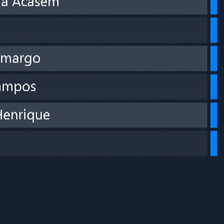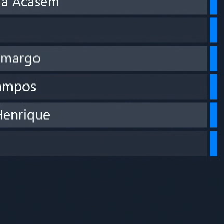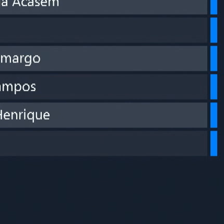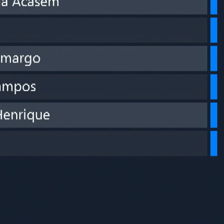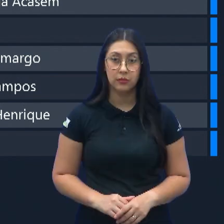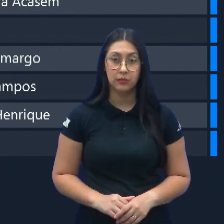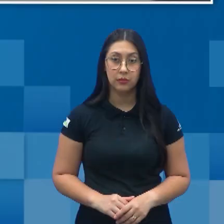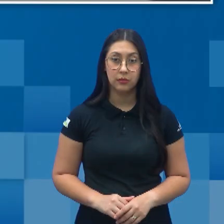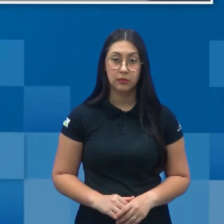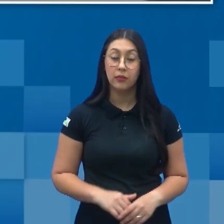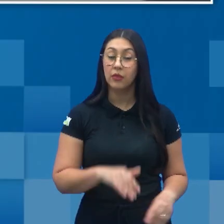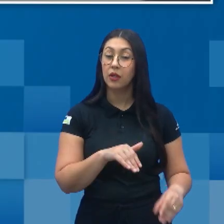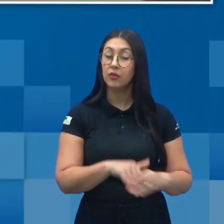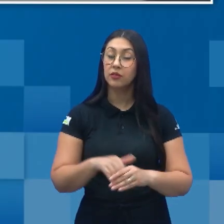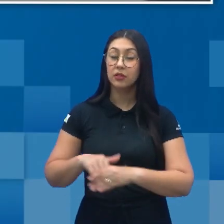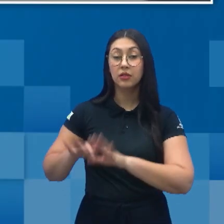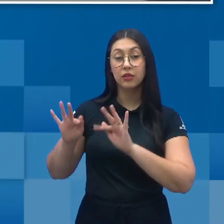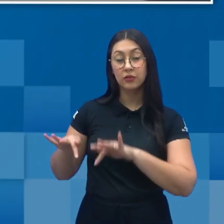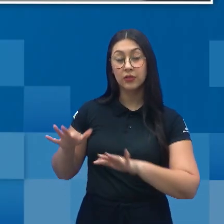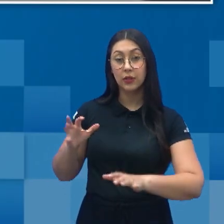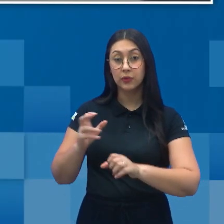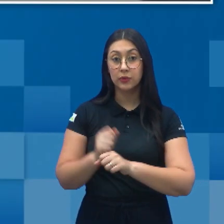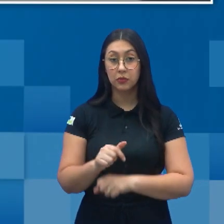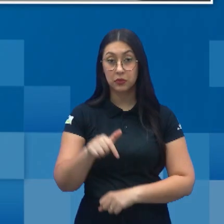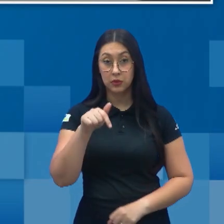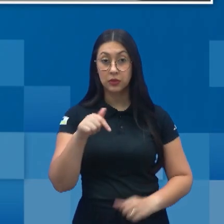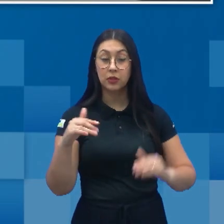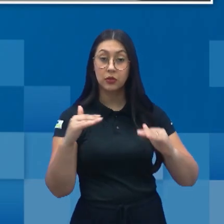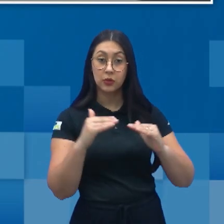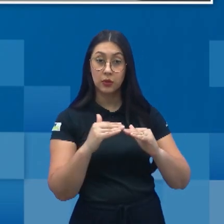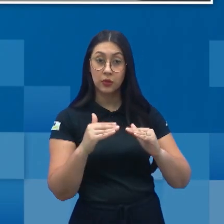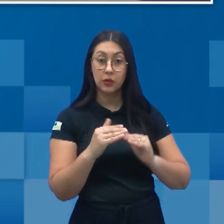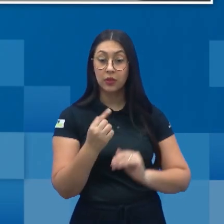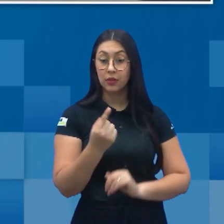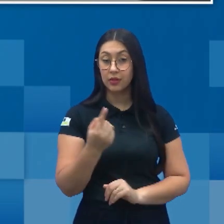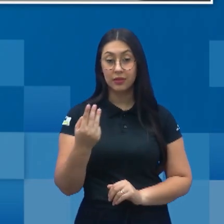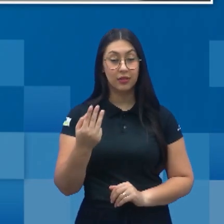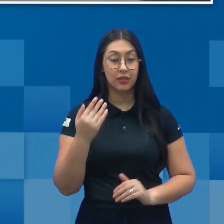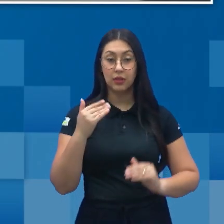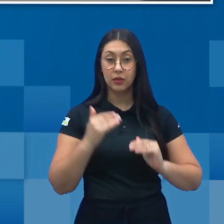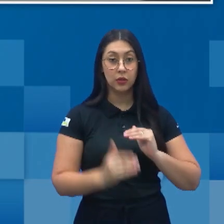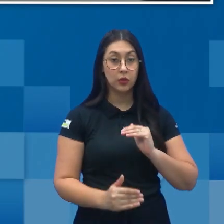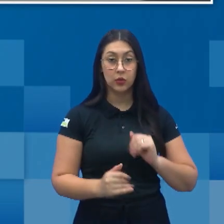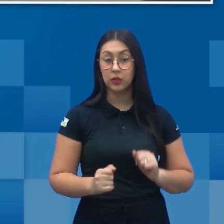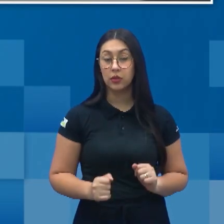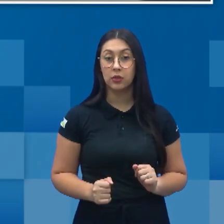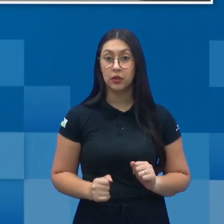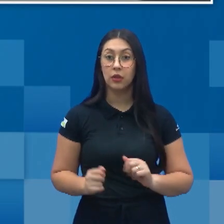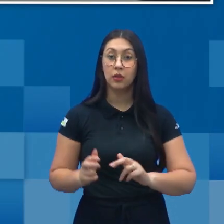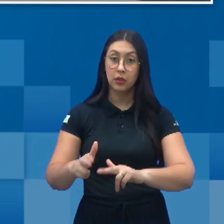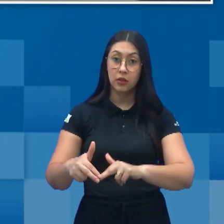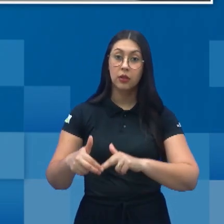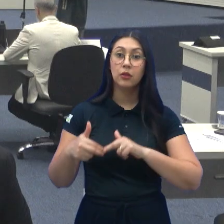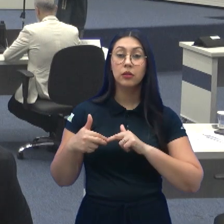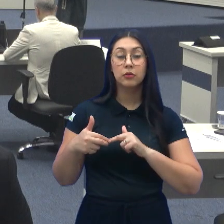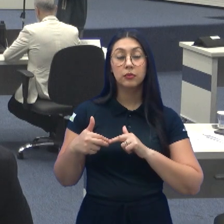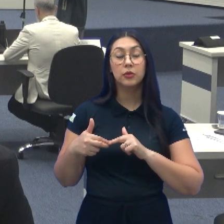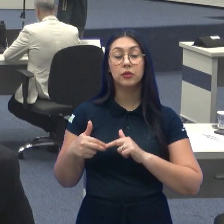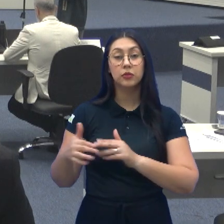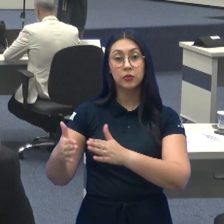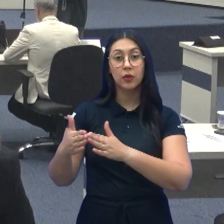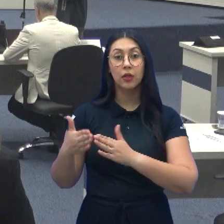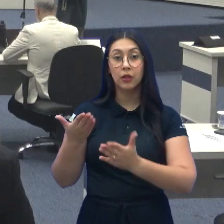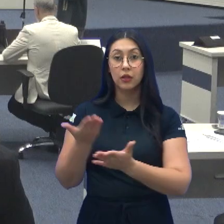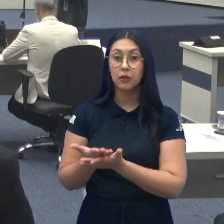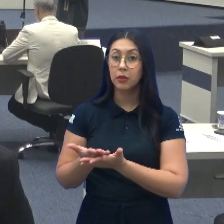encerrada a votação. 7 votos favoráveis, 13 votos contrários. Com 7 votos favoráveis, 13 votos contrários, o